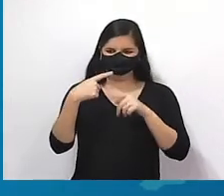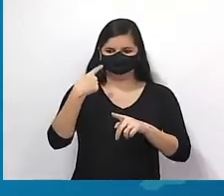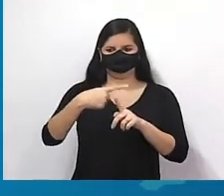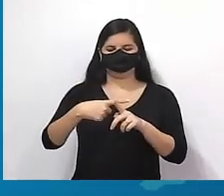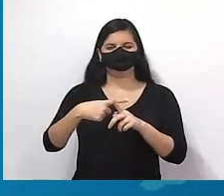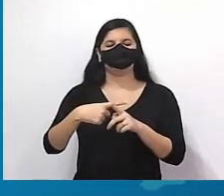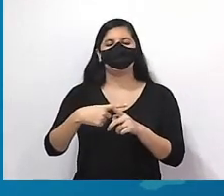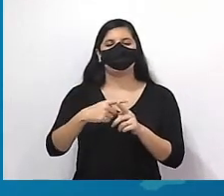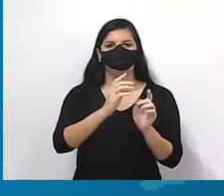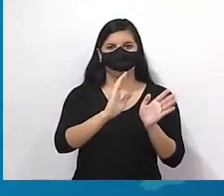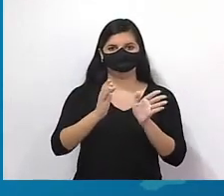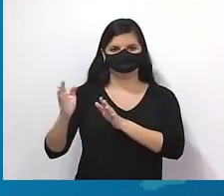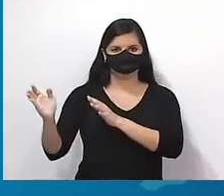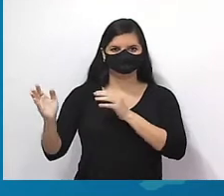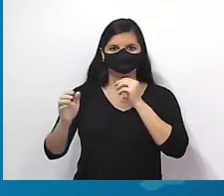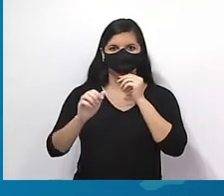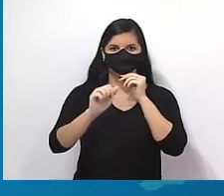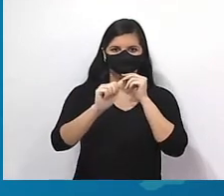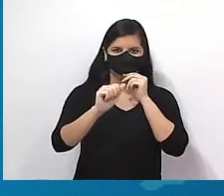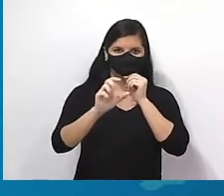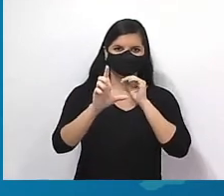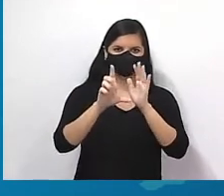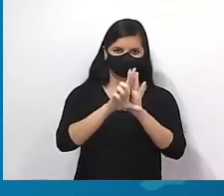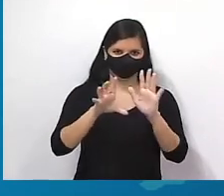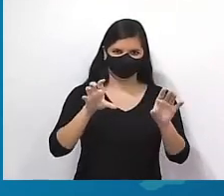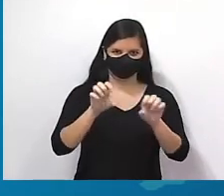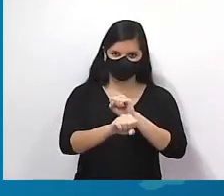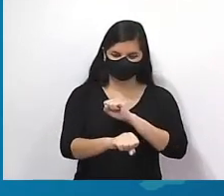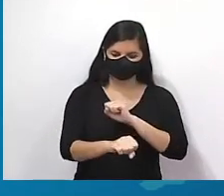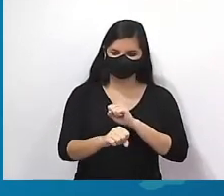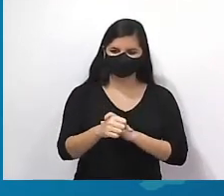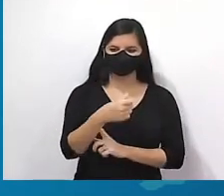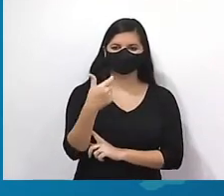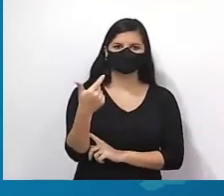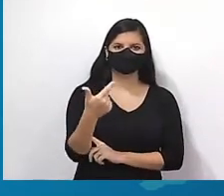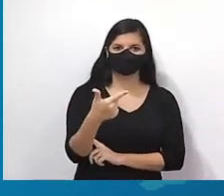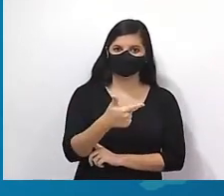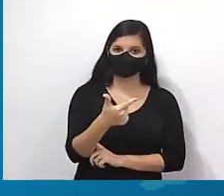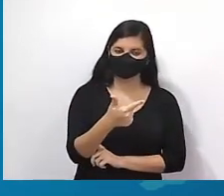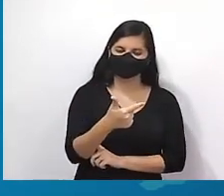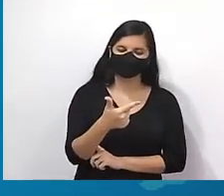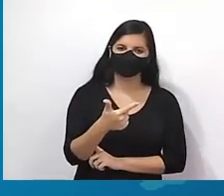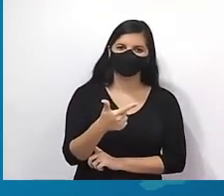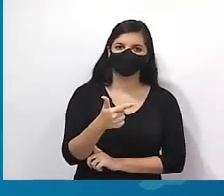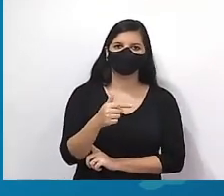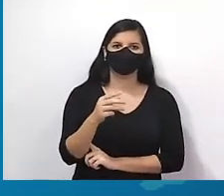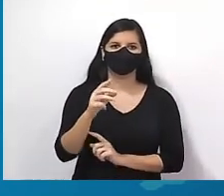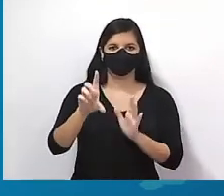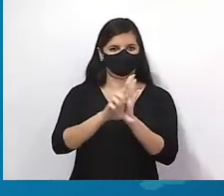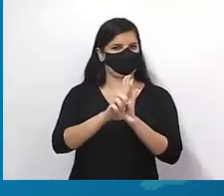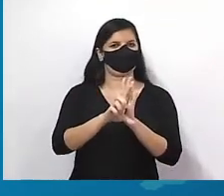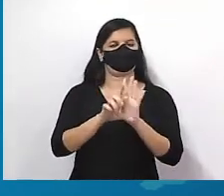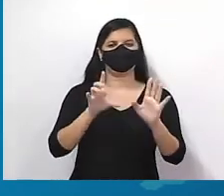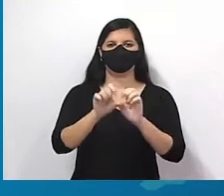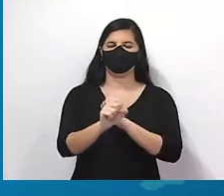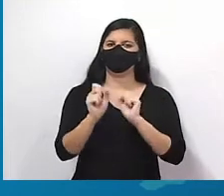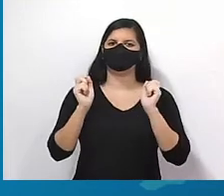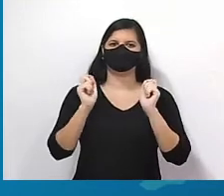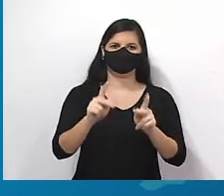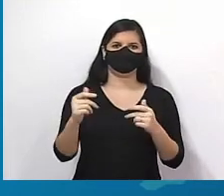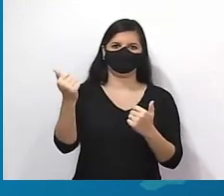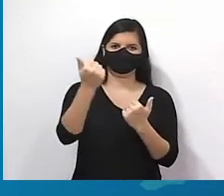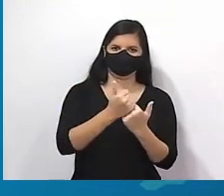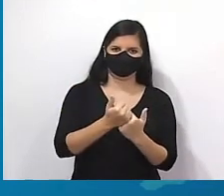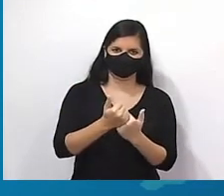de recorrência, que seria a lei de formação. E aí na segunda eu tenho só a lei de formação. Eu vou